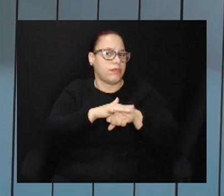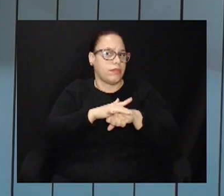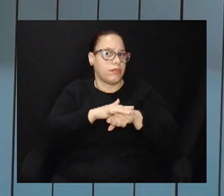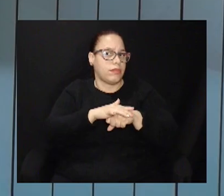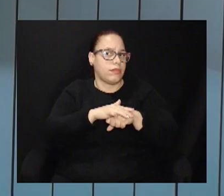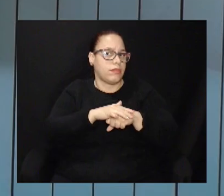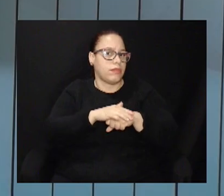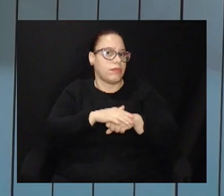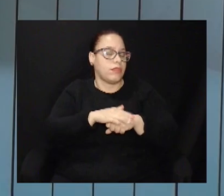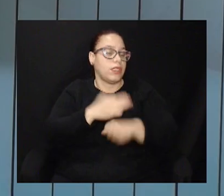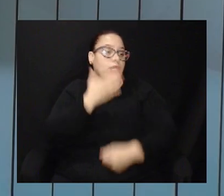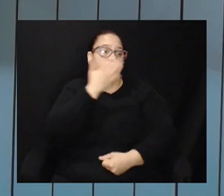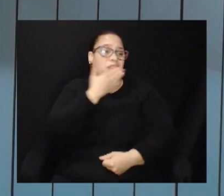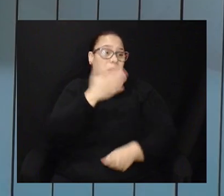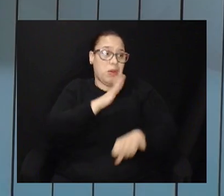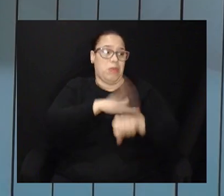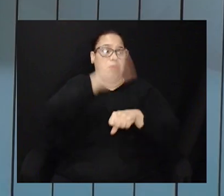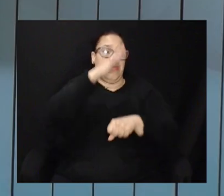de açúcar no sangue.